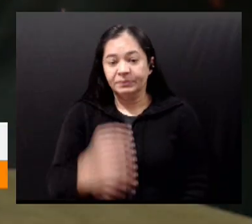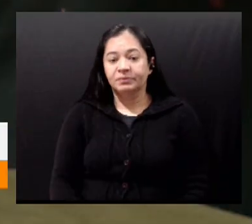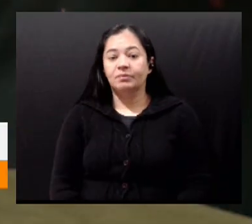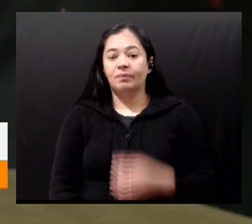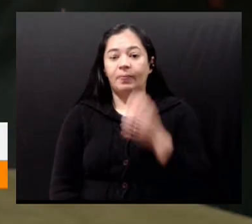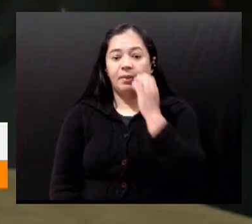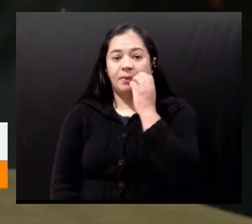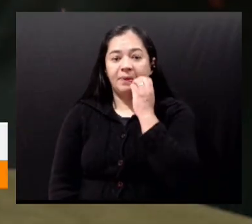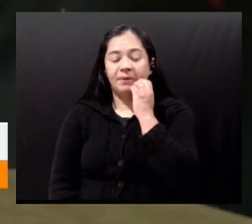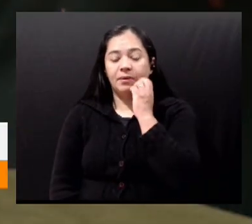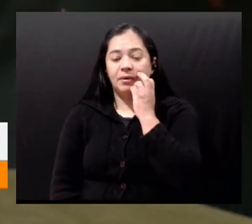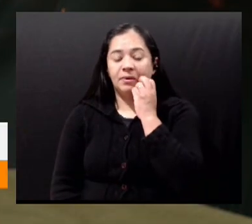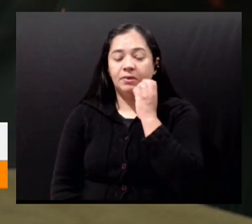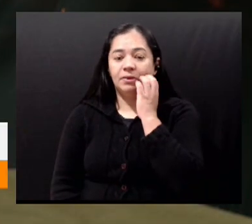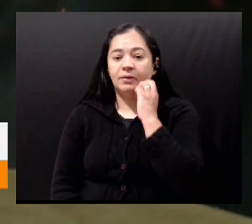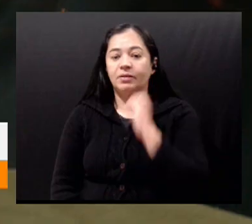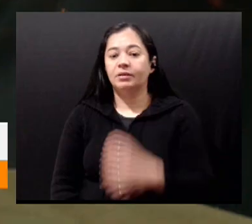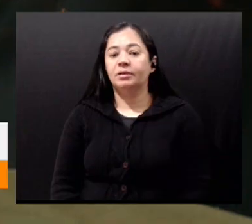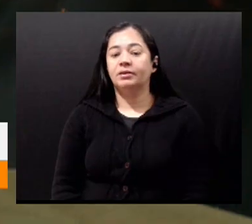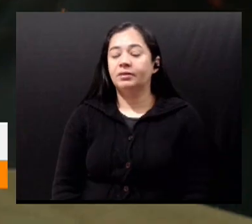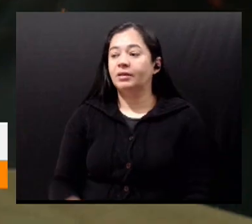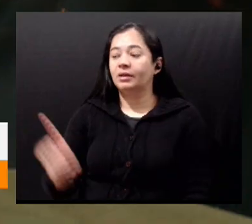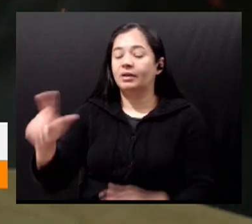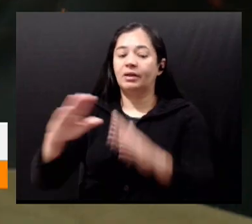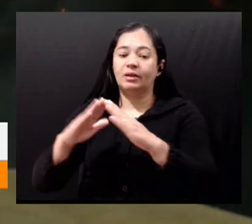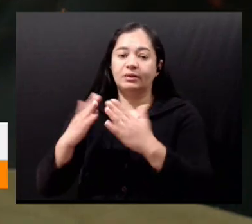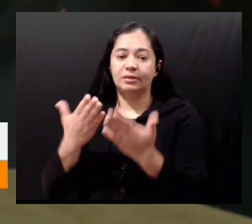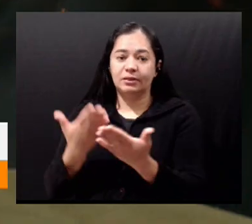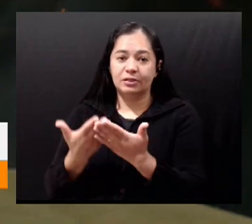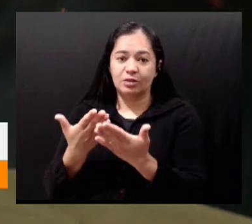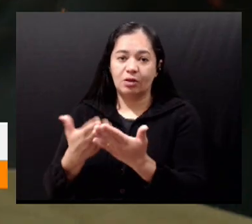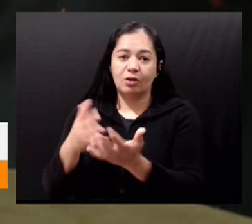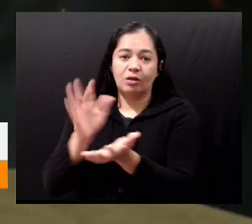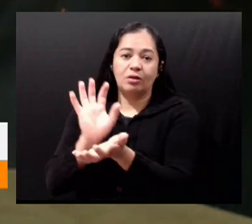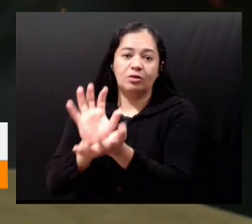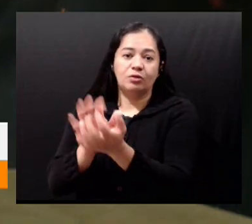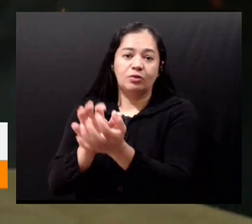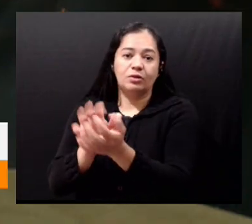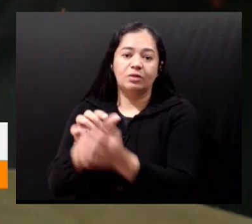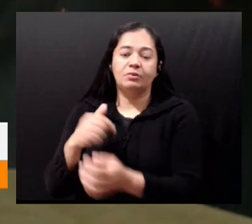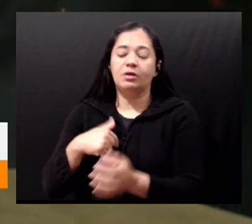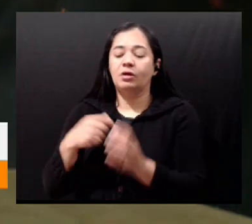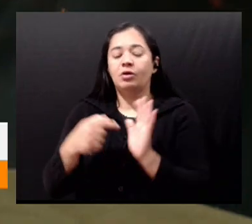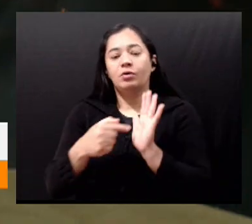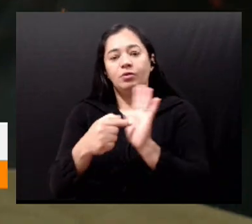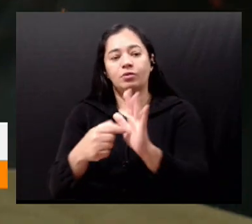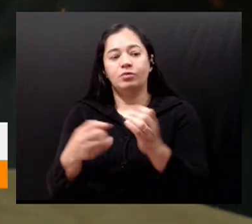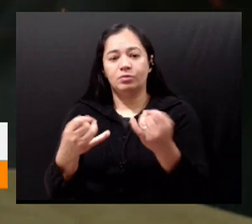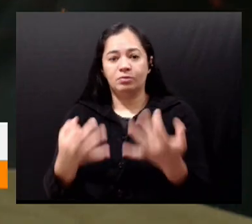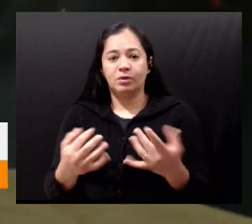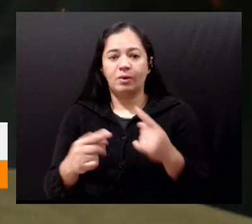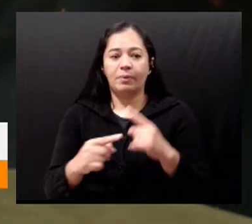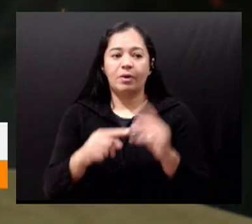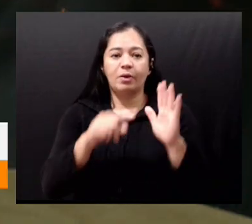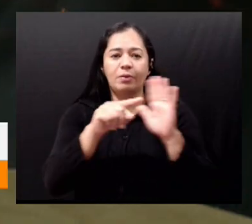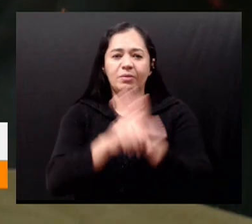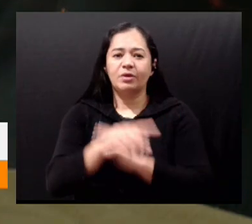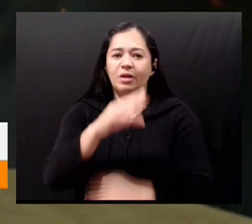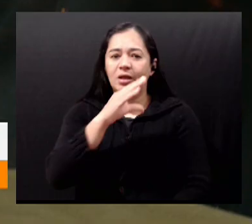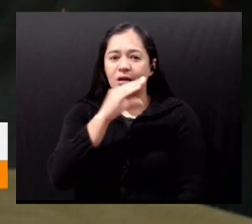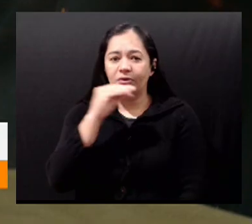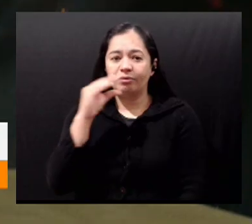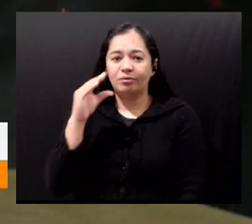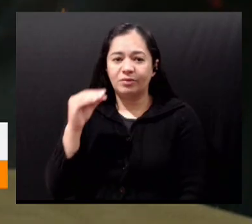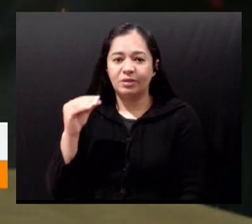das crianças lá da escola de Recife, e aí eu pergunto para a adolescência, né? A adolescência ela é uma fase